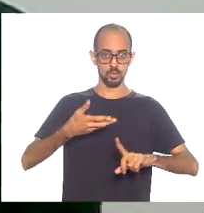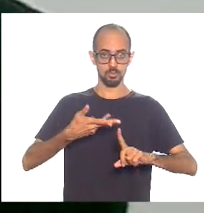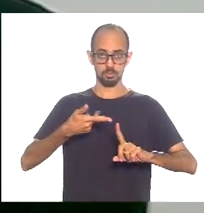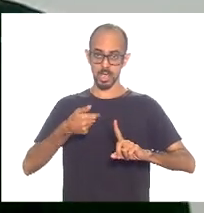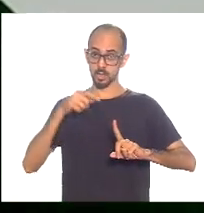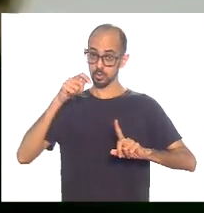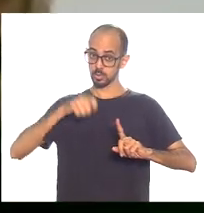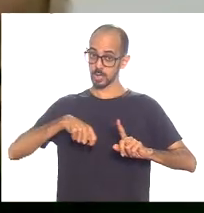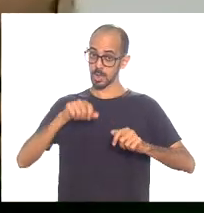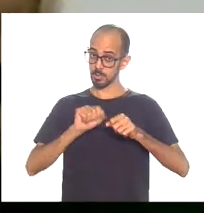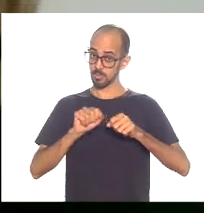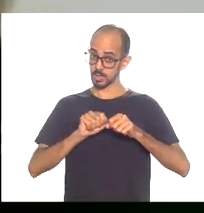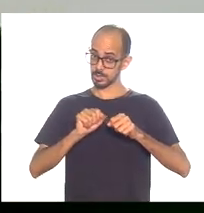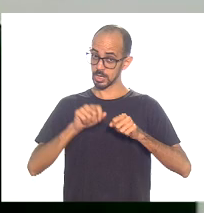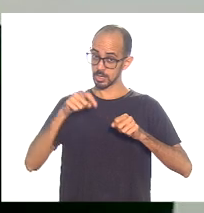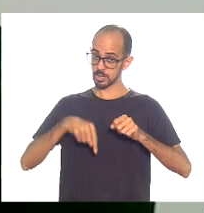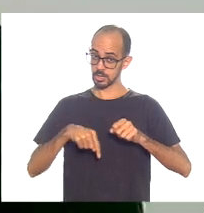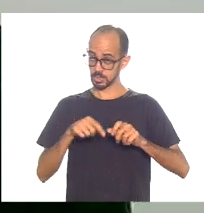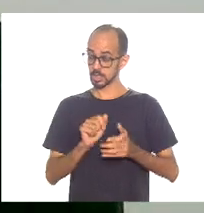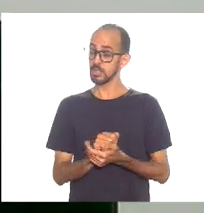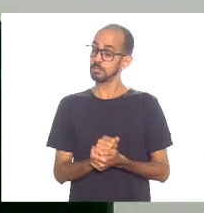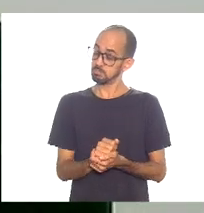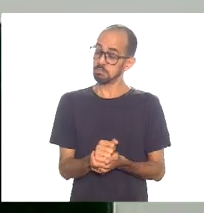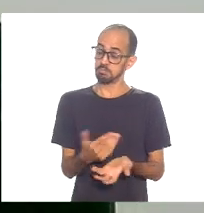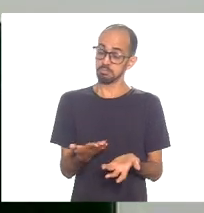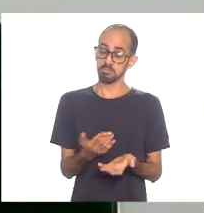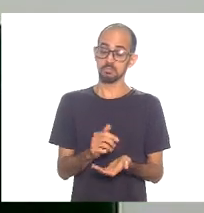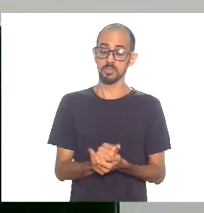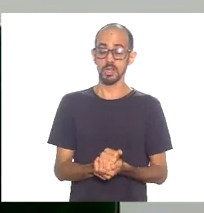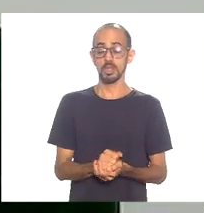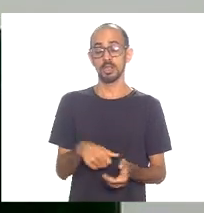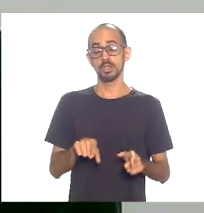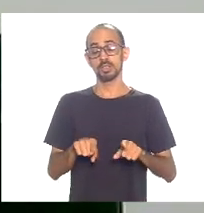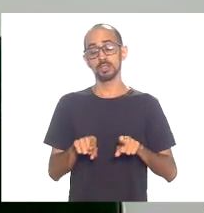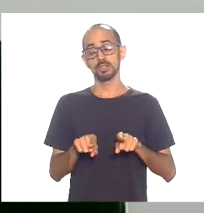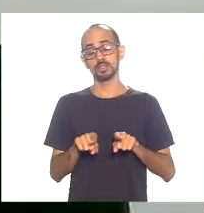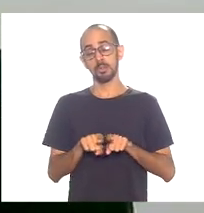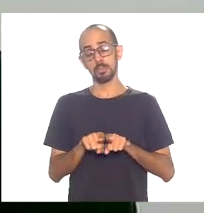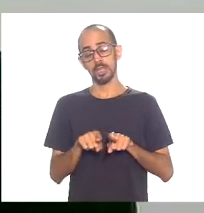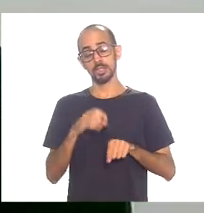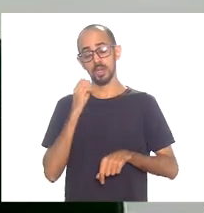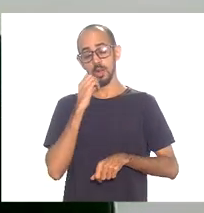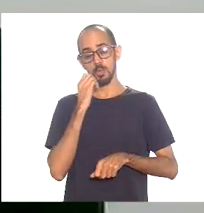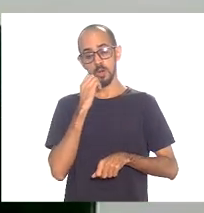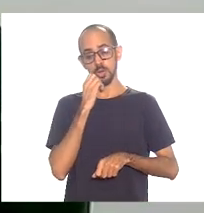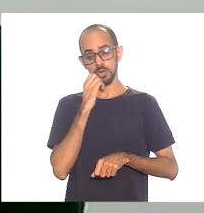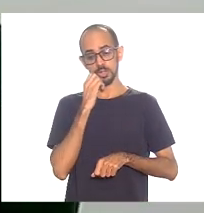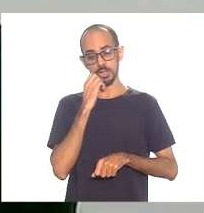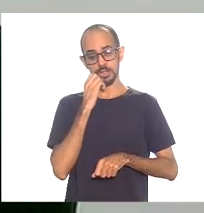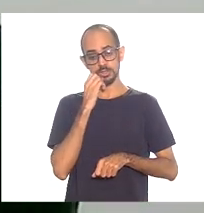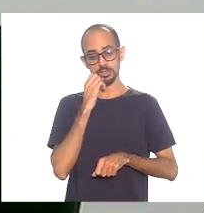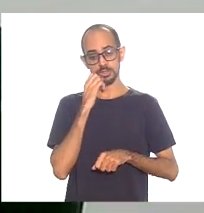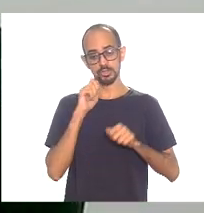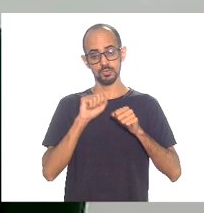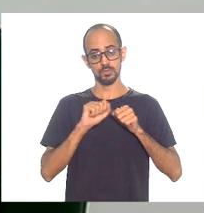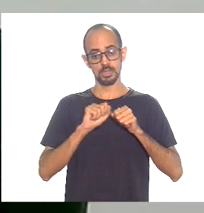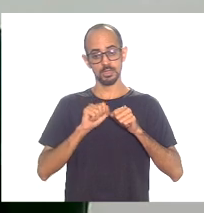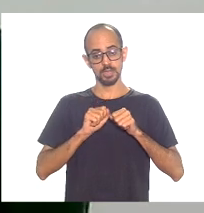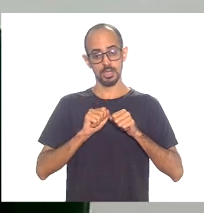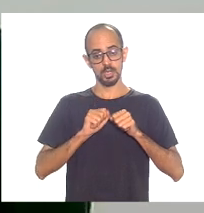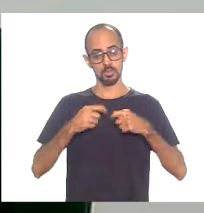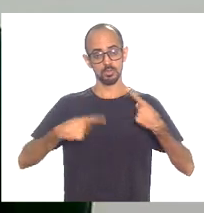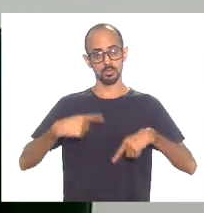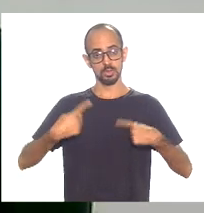aqui, cada senhor e senhora deputada deve fazer, e que nós temos a oportunidade de fazer um debate